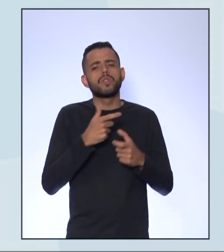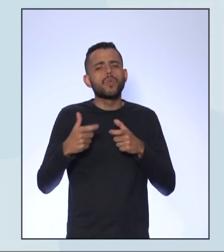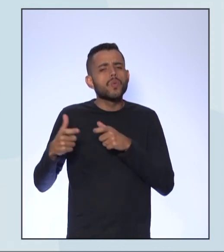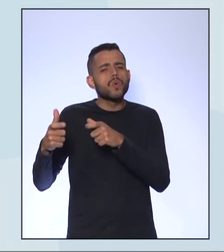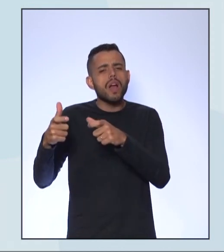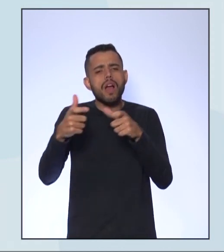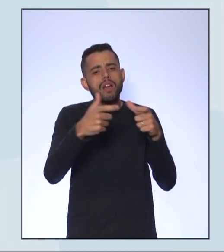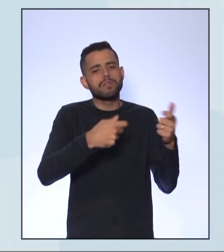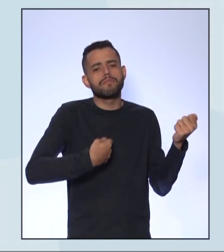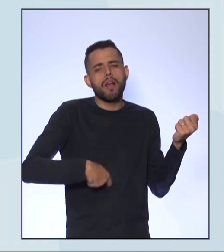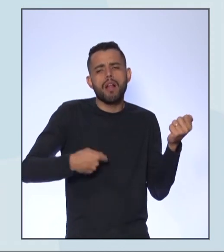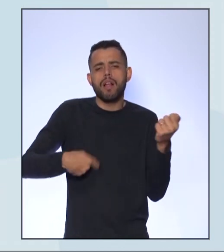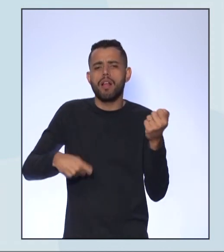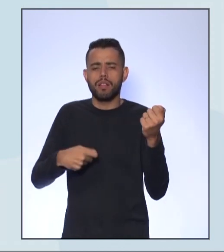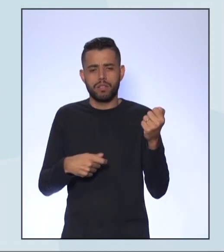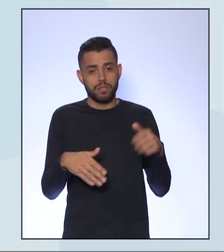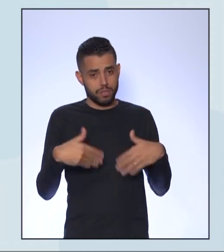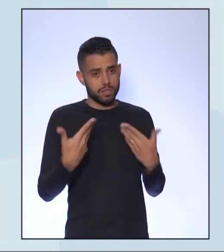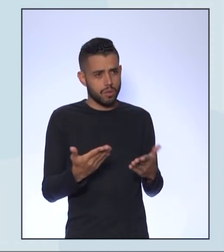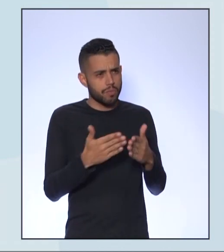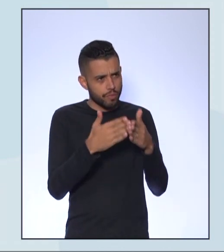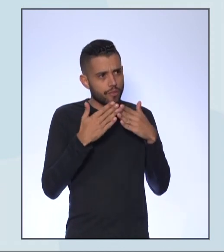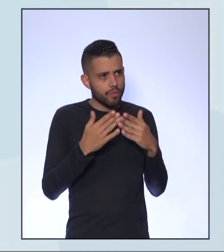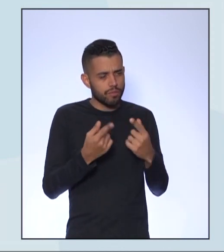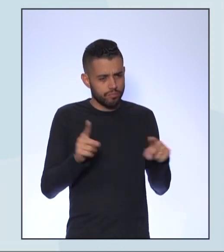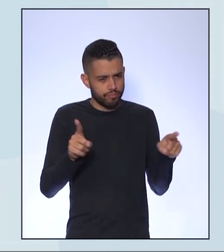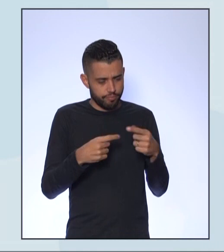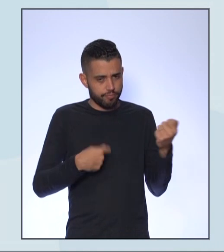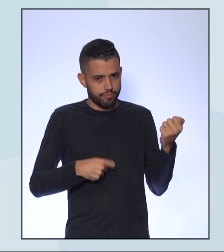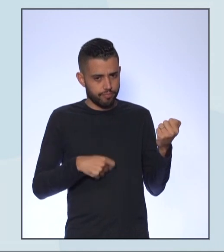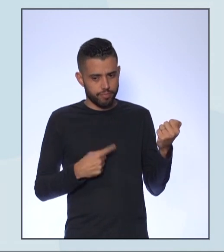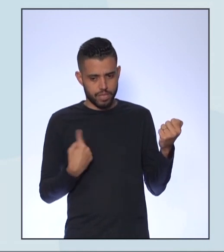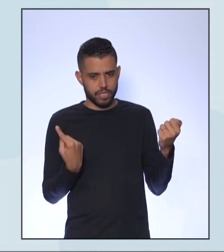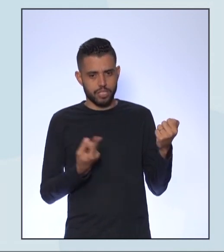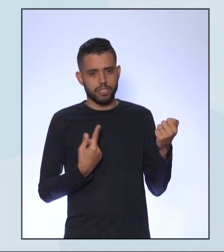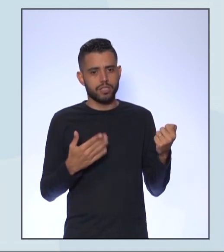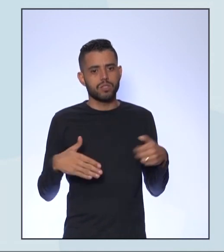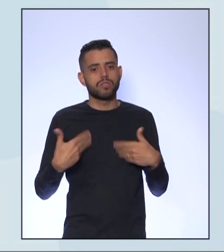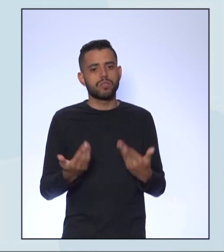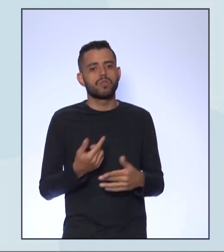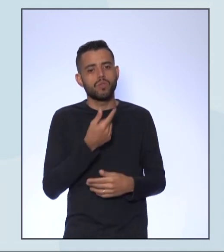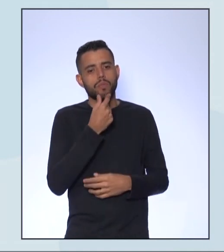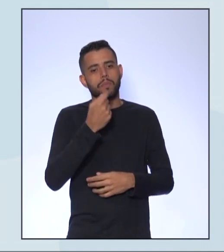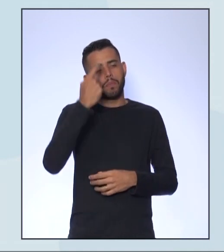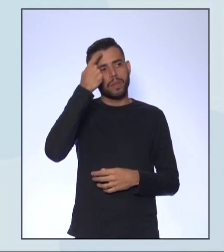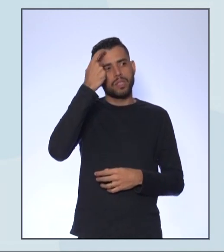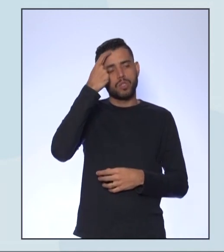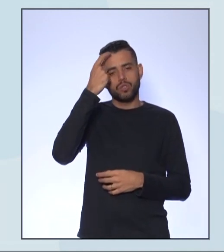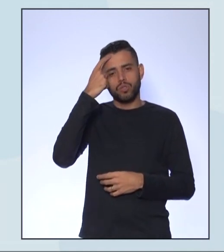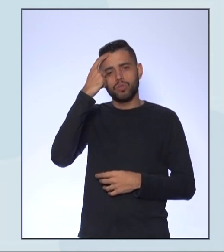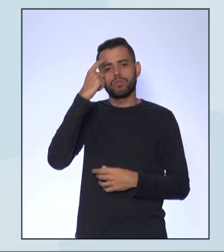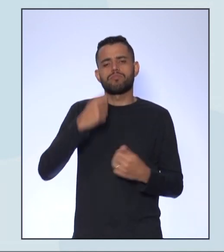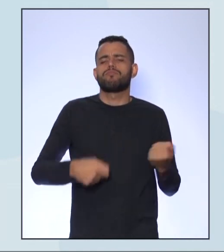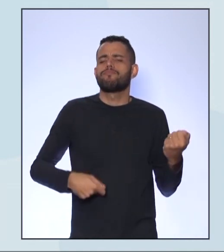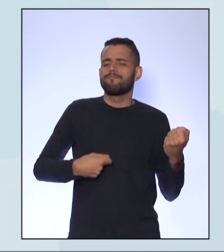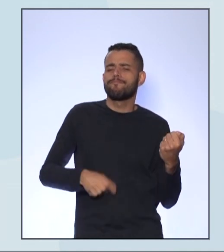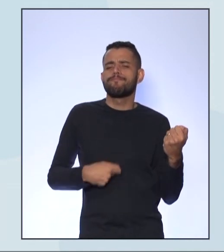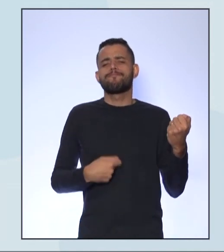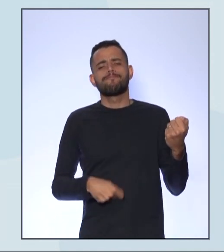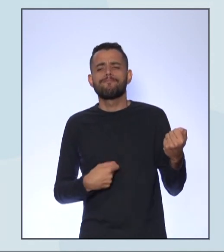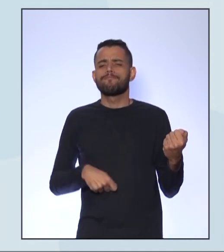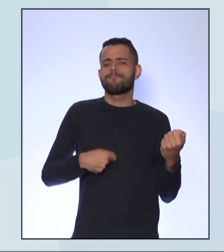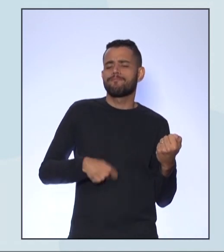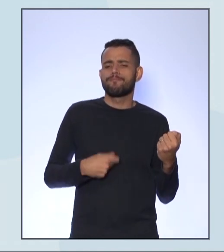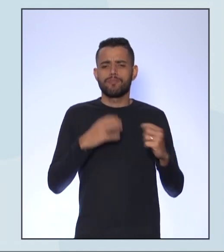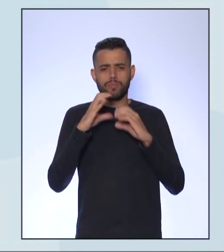daqui, então toca para a gente." Ele pensou no que poderia tocar, pegou a viola e falou: "Vou tocar para